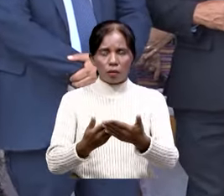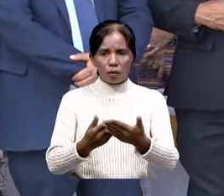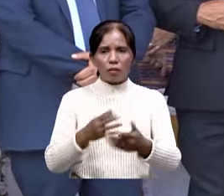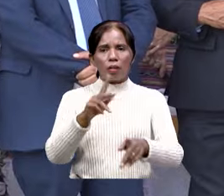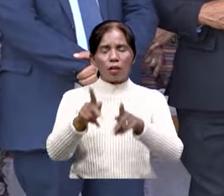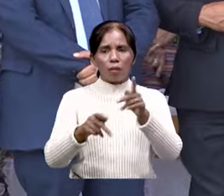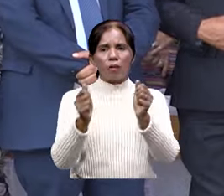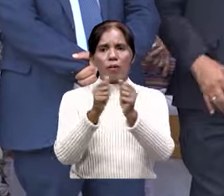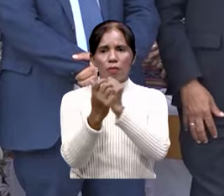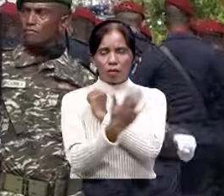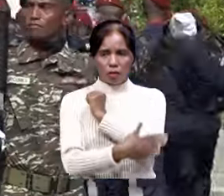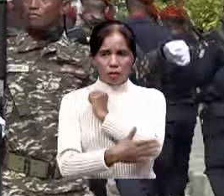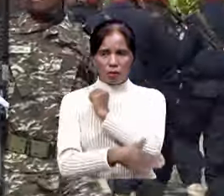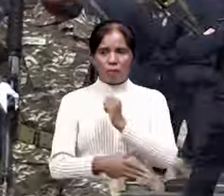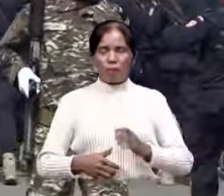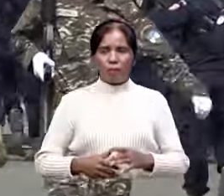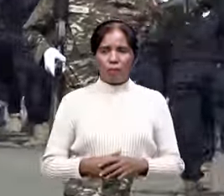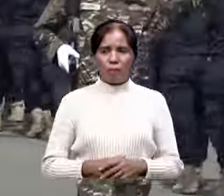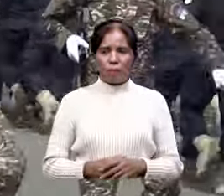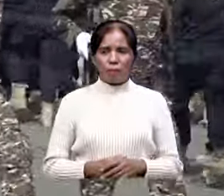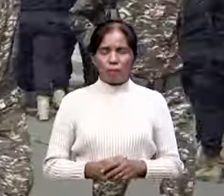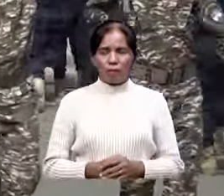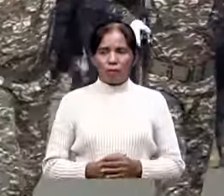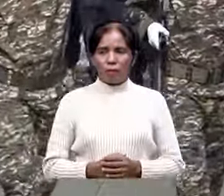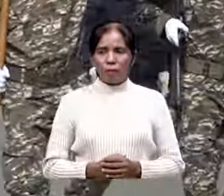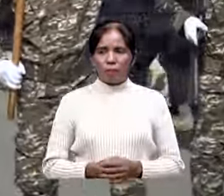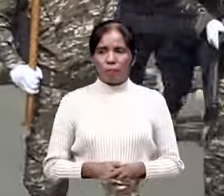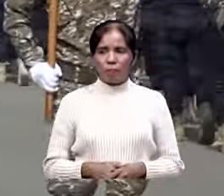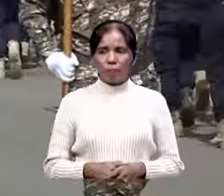povo no nação. Santina de Jesus, Agostinho da Costa, GMN.